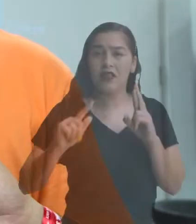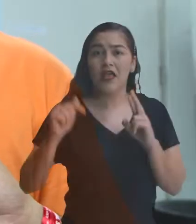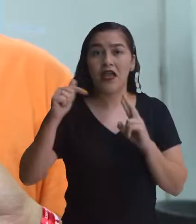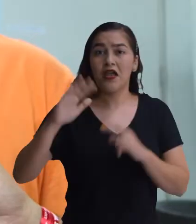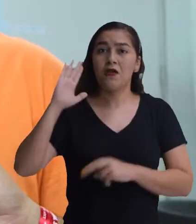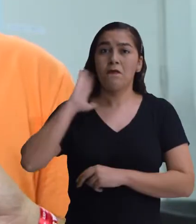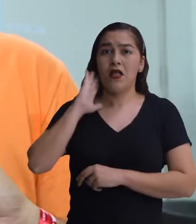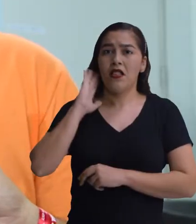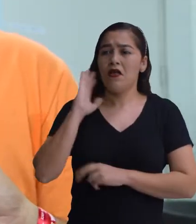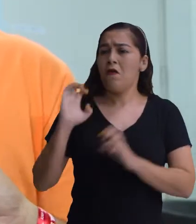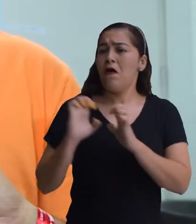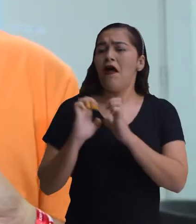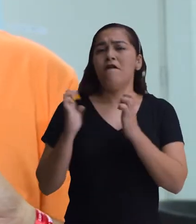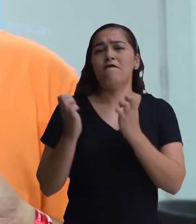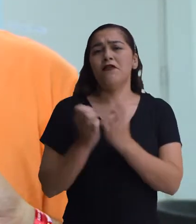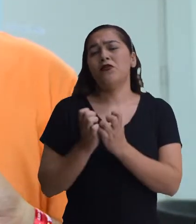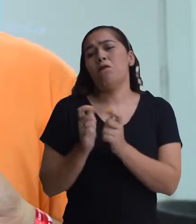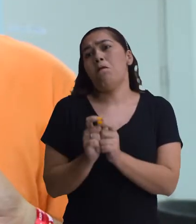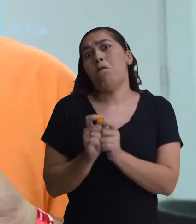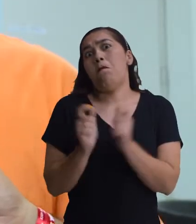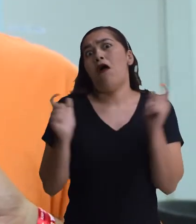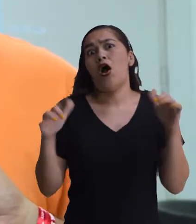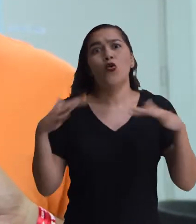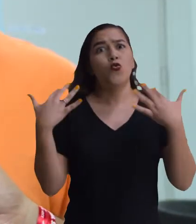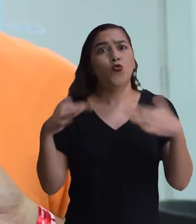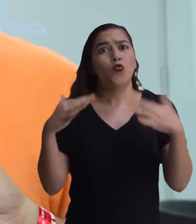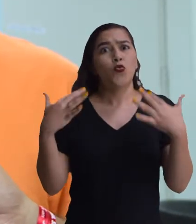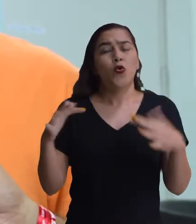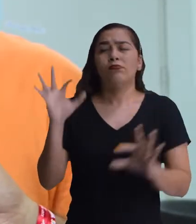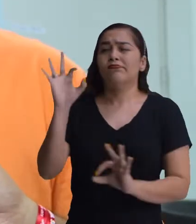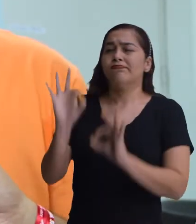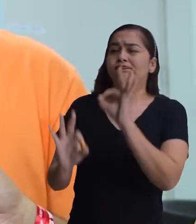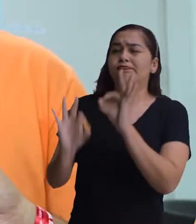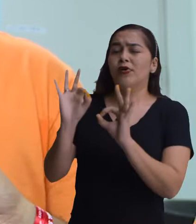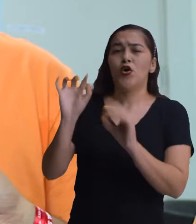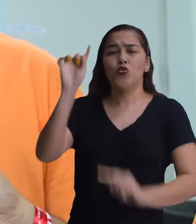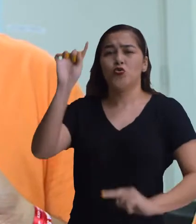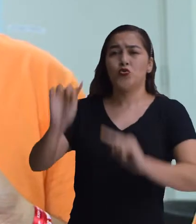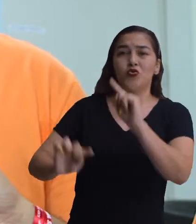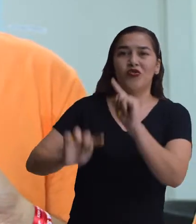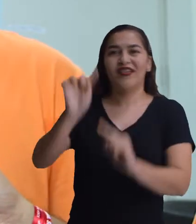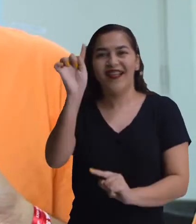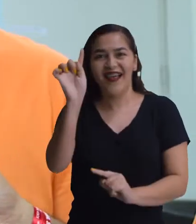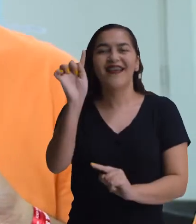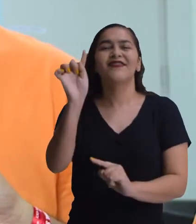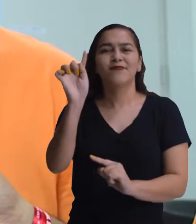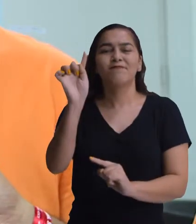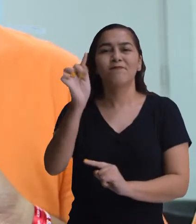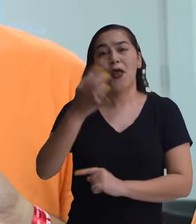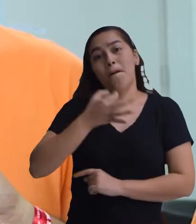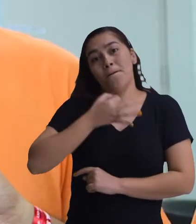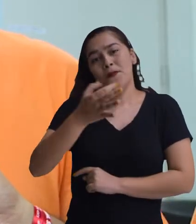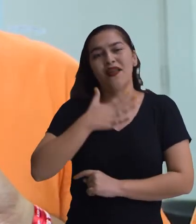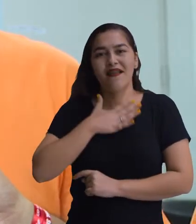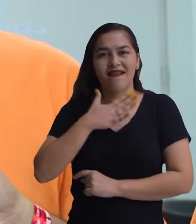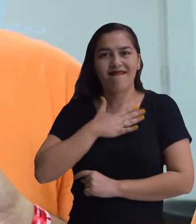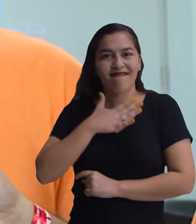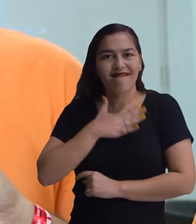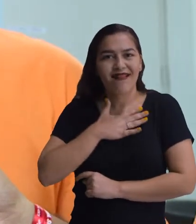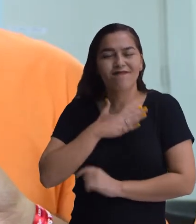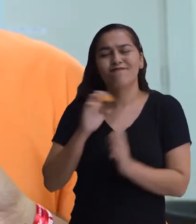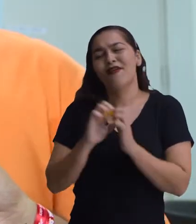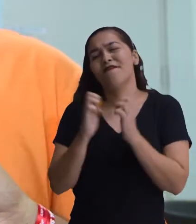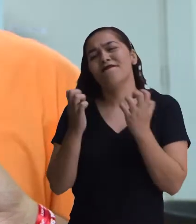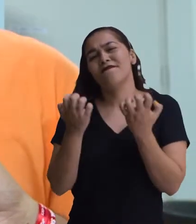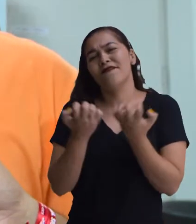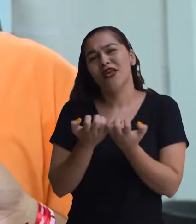A RedTech aqui em Belém foi um evento muito grande, realizado com muito sucesso, ao meu ver.